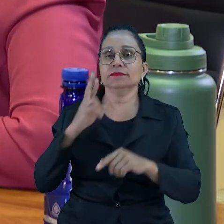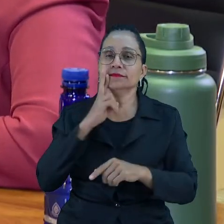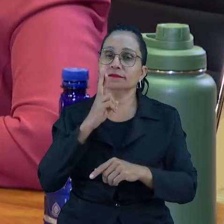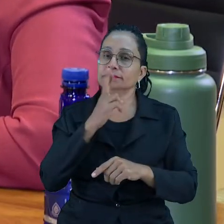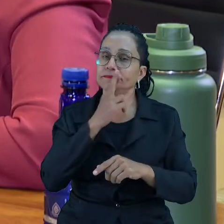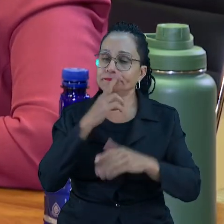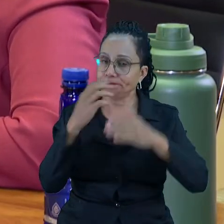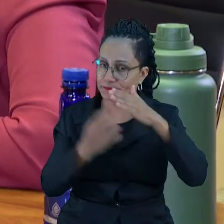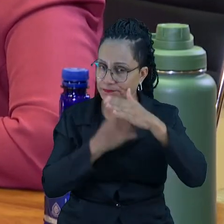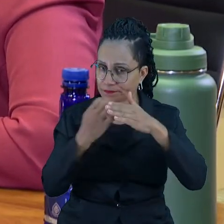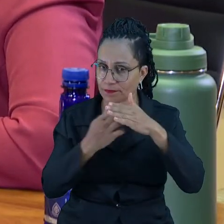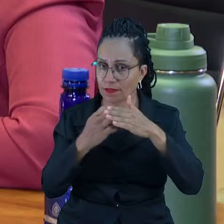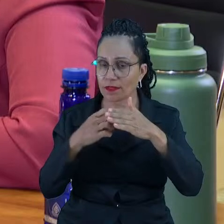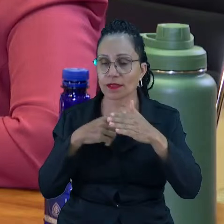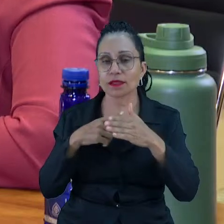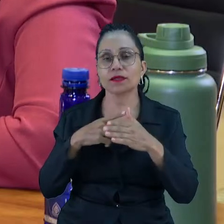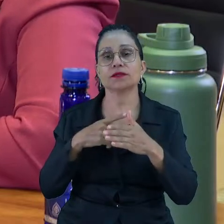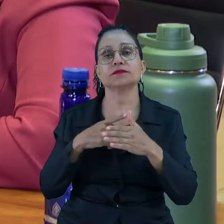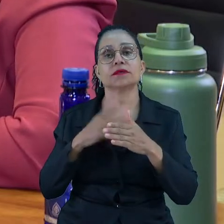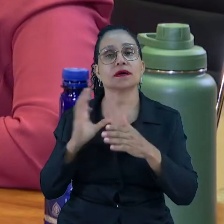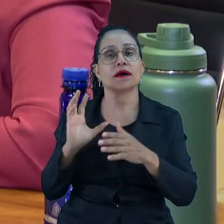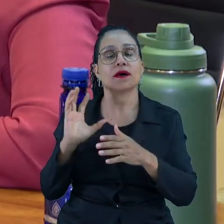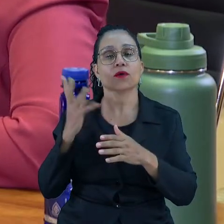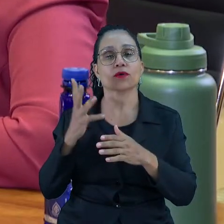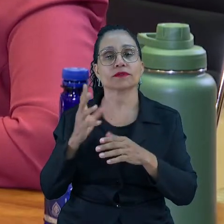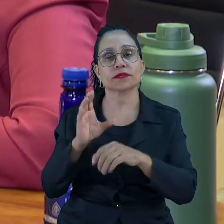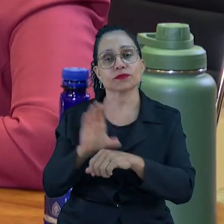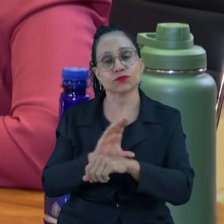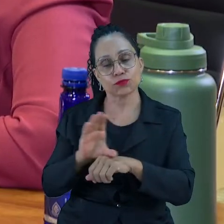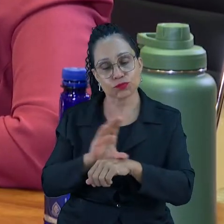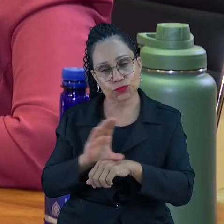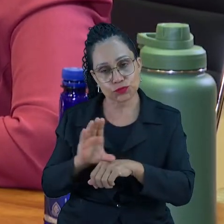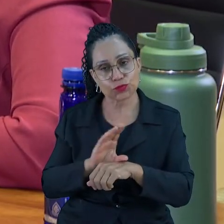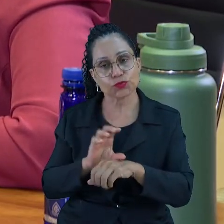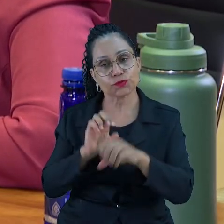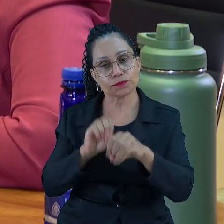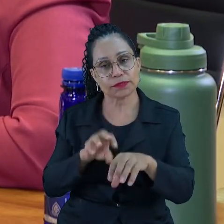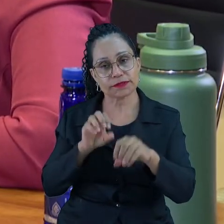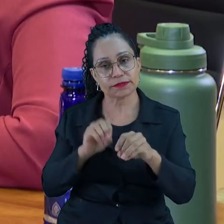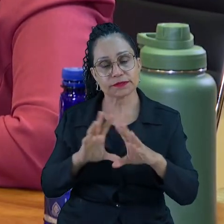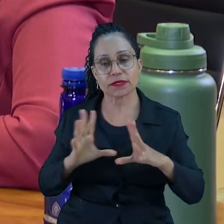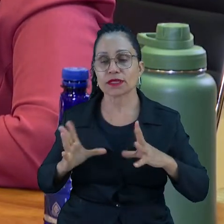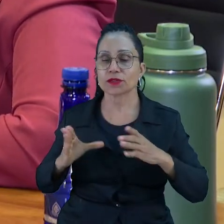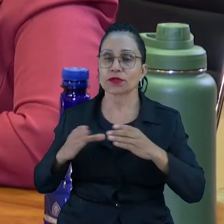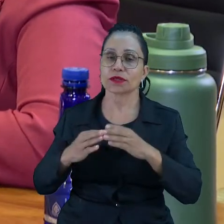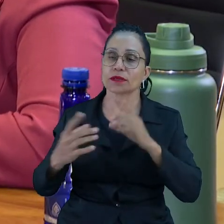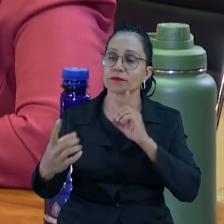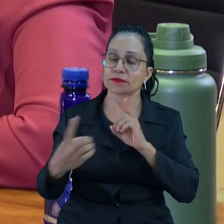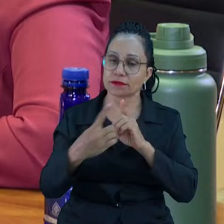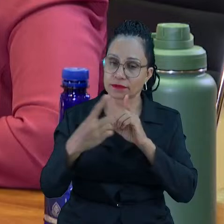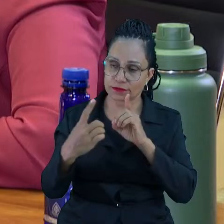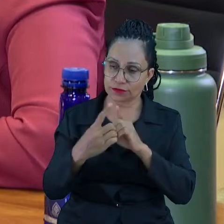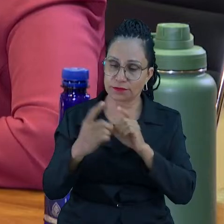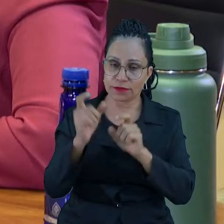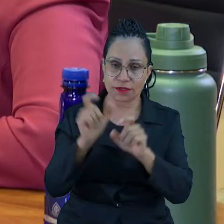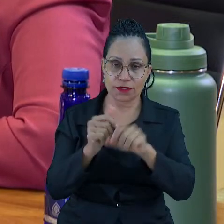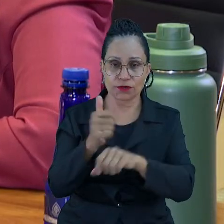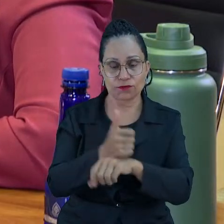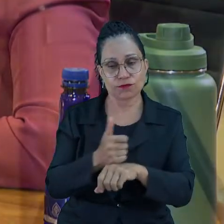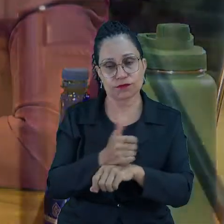nós realizamos a capacitação dos nossos colaboradores. Toda a nossa equipe de atendimento, então,